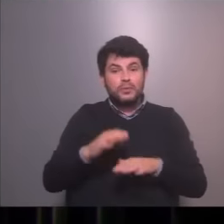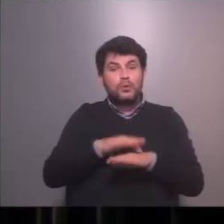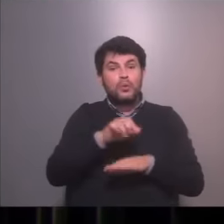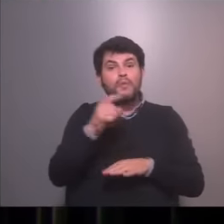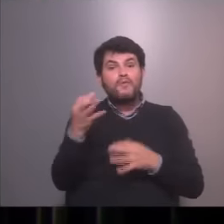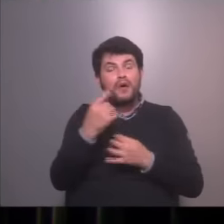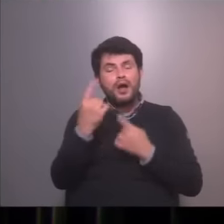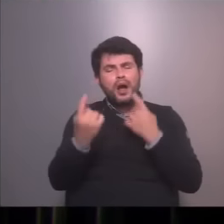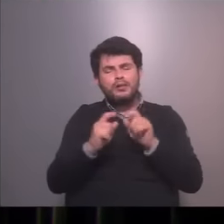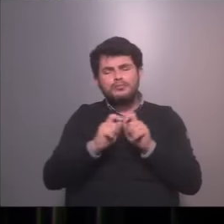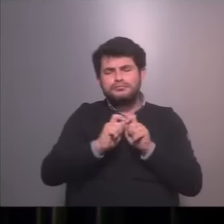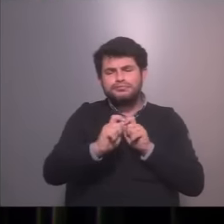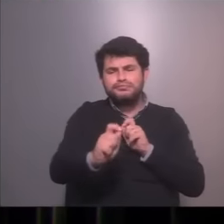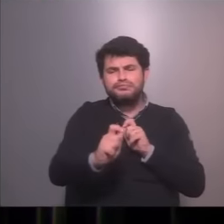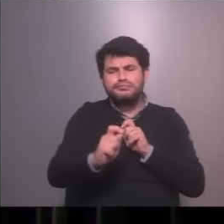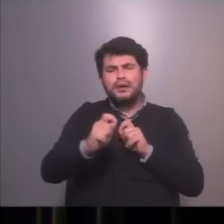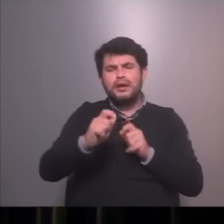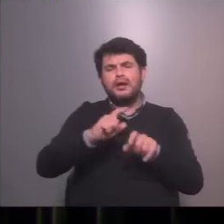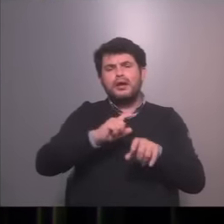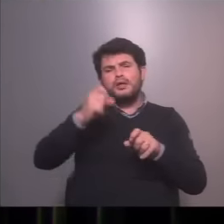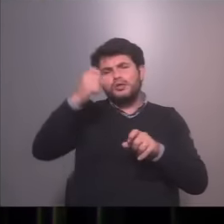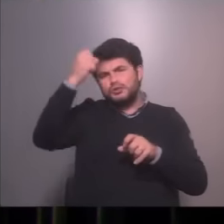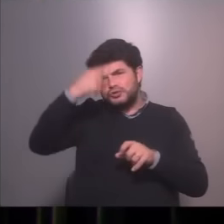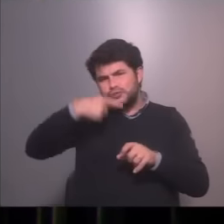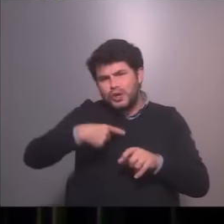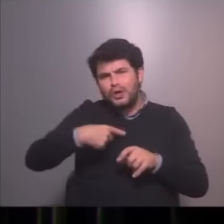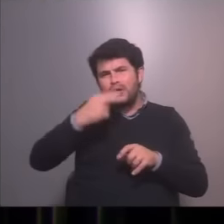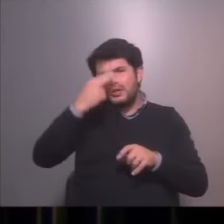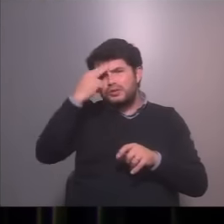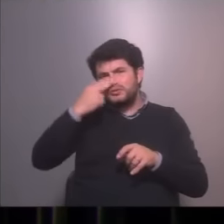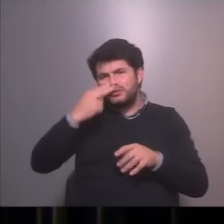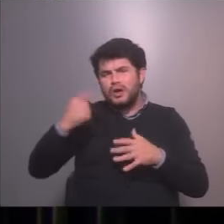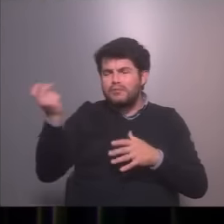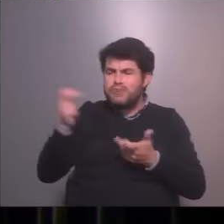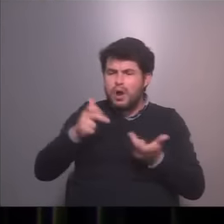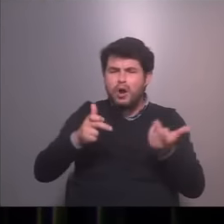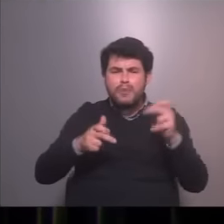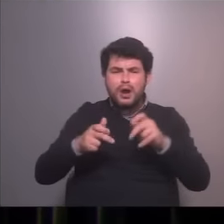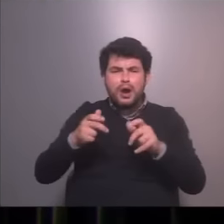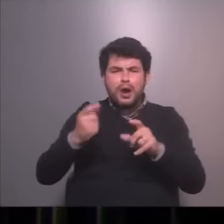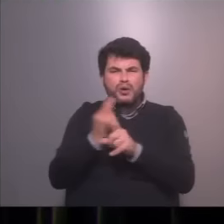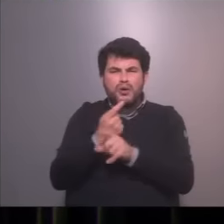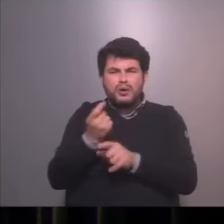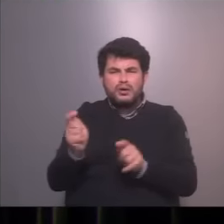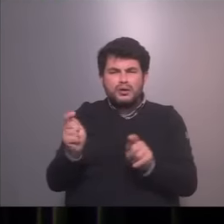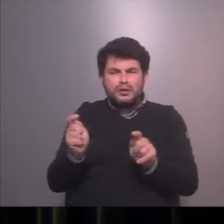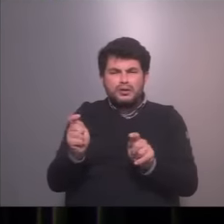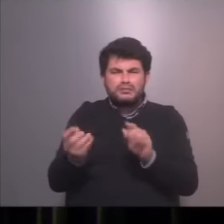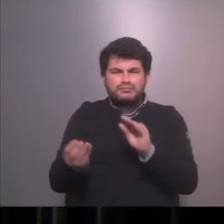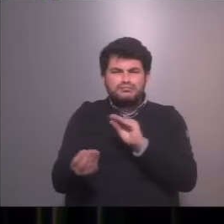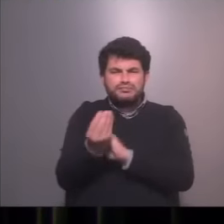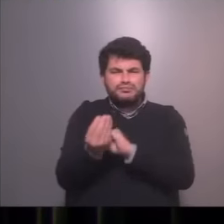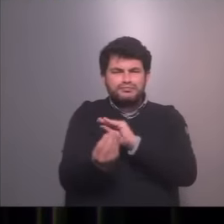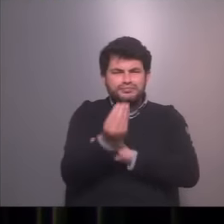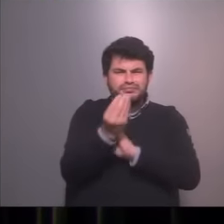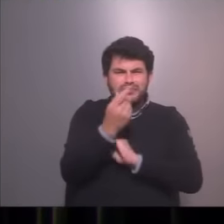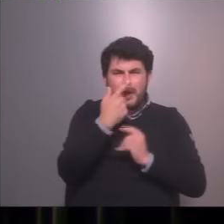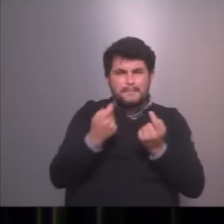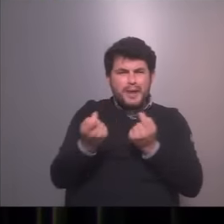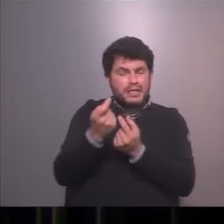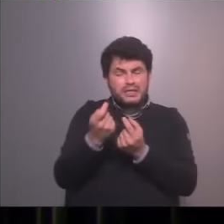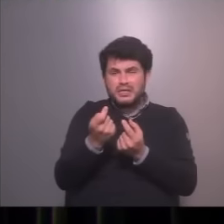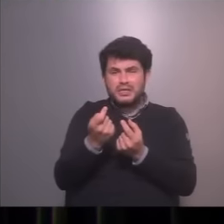condições de vida absolutamente desumanas. O facto de, ao longo de todos os períodos da